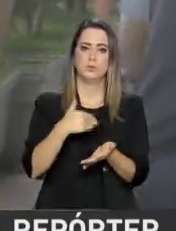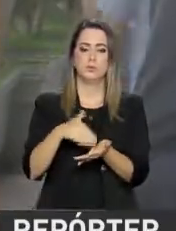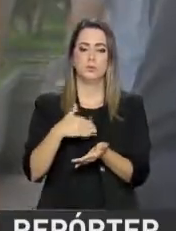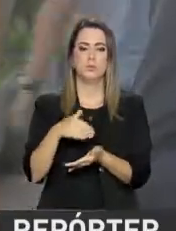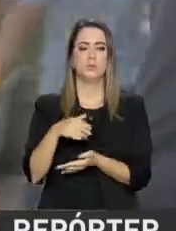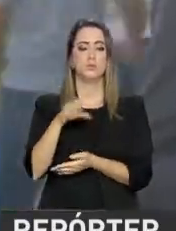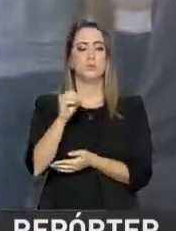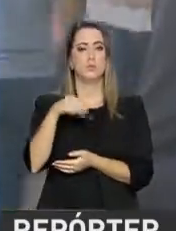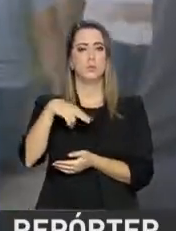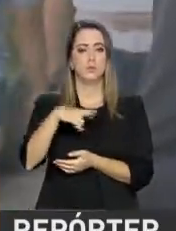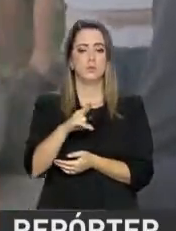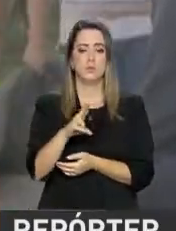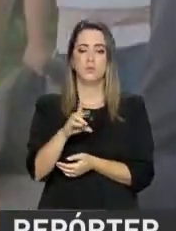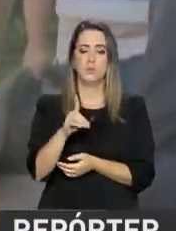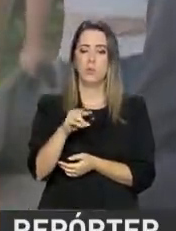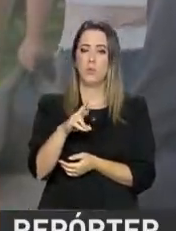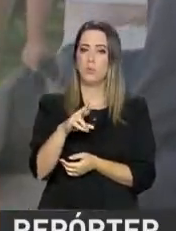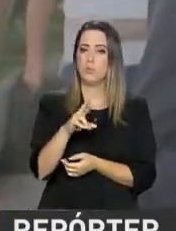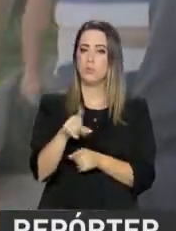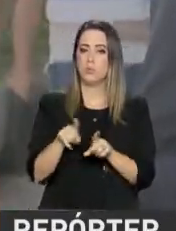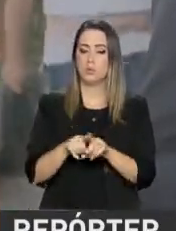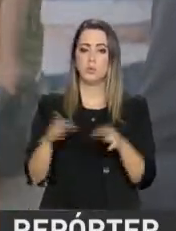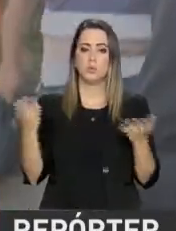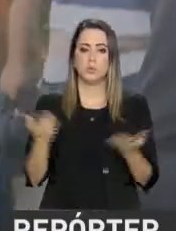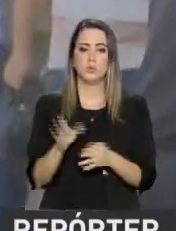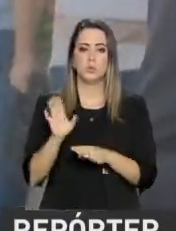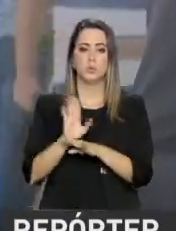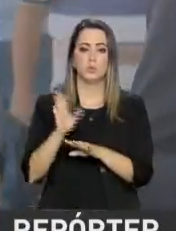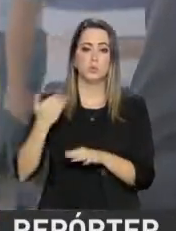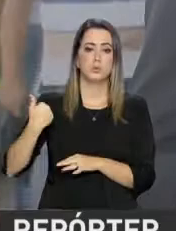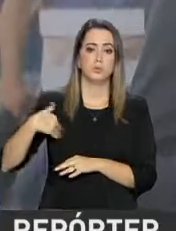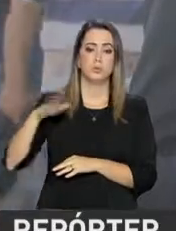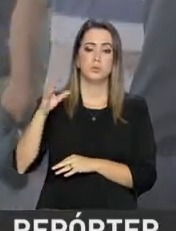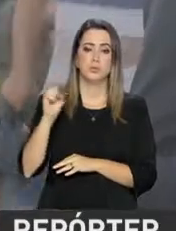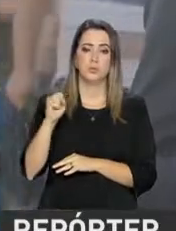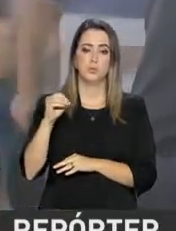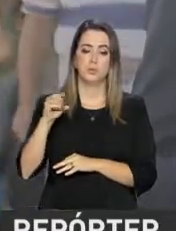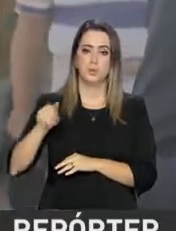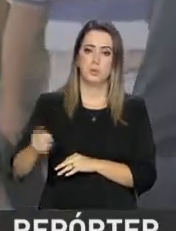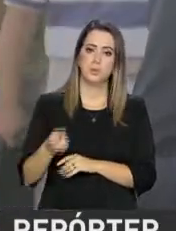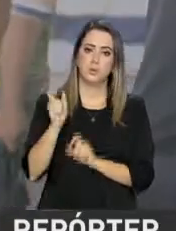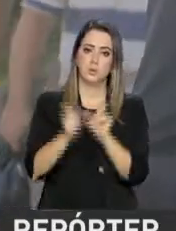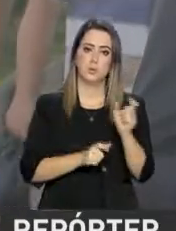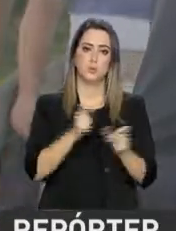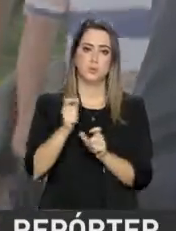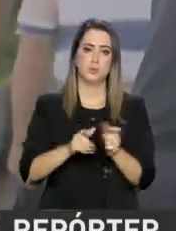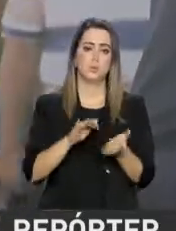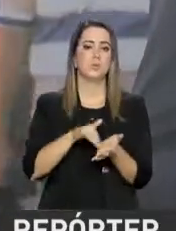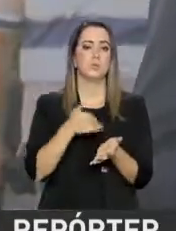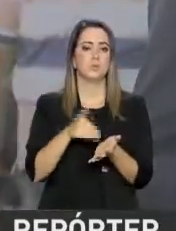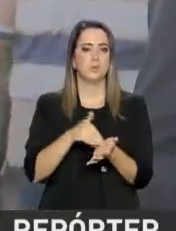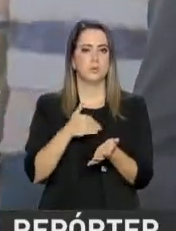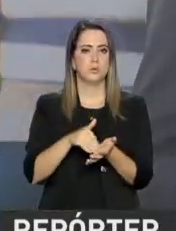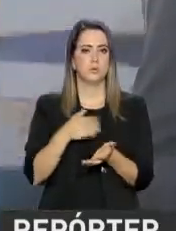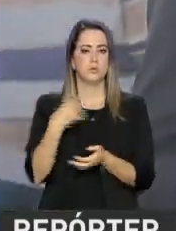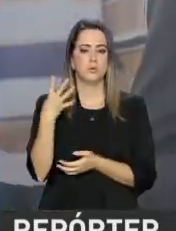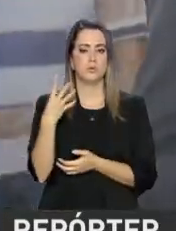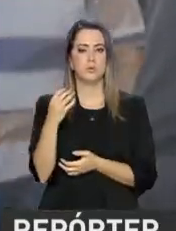consumidor do ministério da justiça que hoje conta com mais de 800 mil pessoas cadastradas e